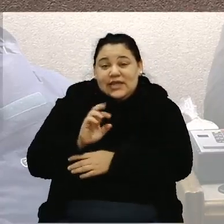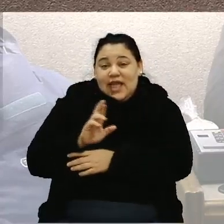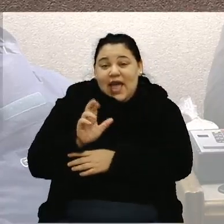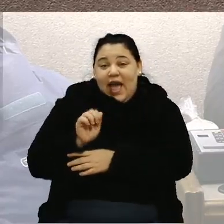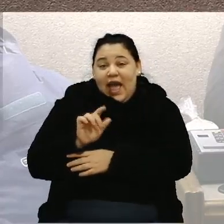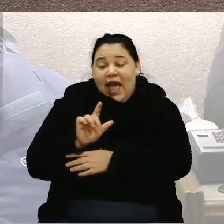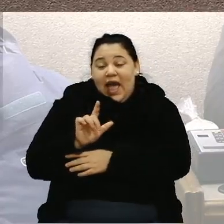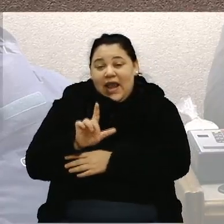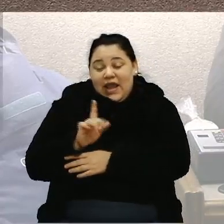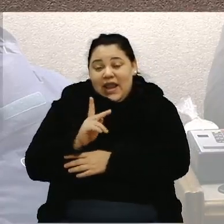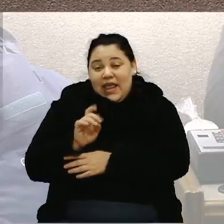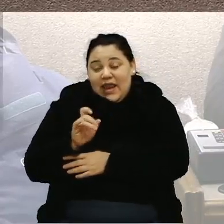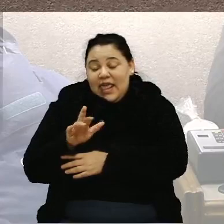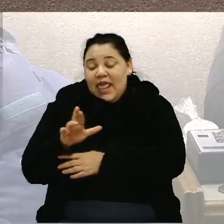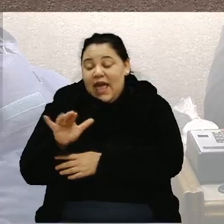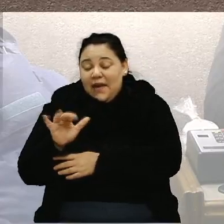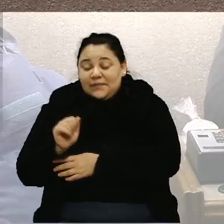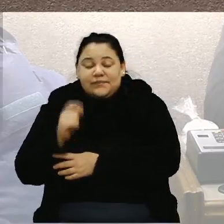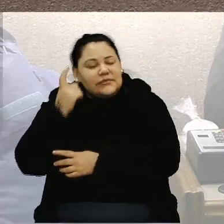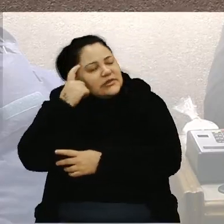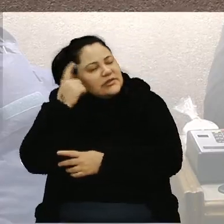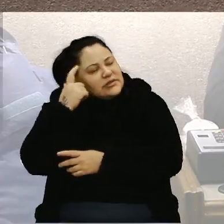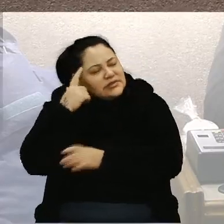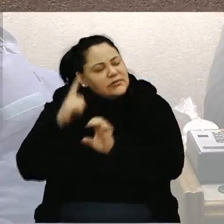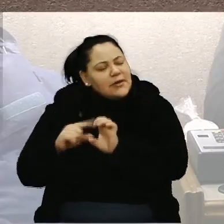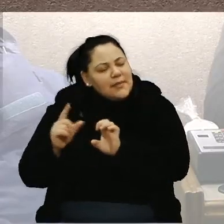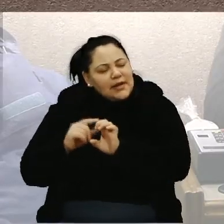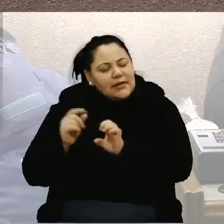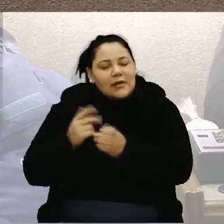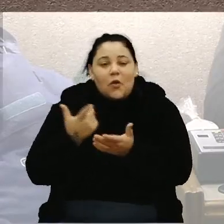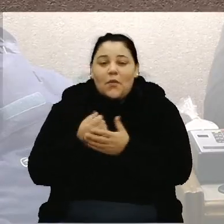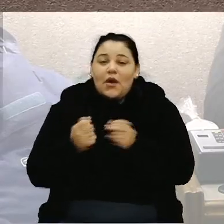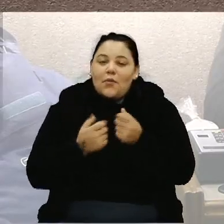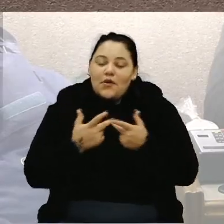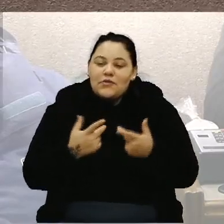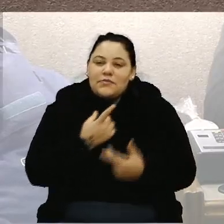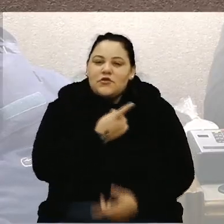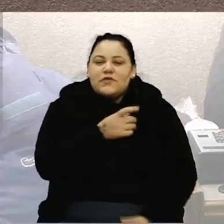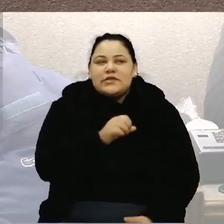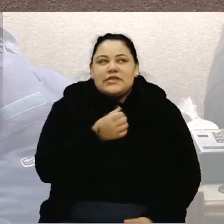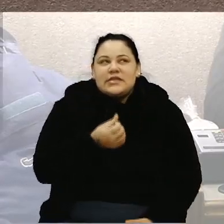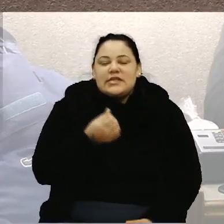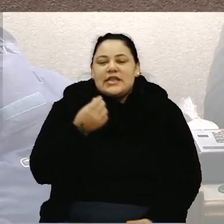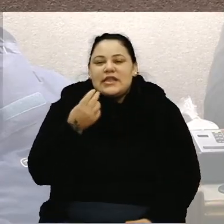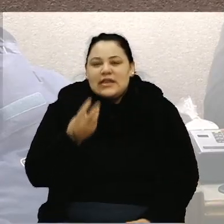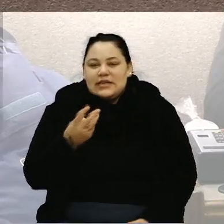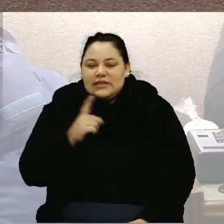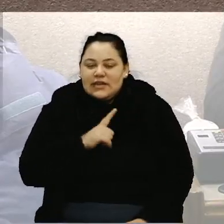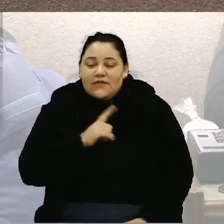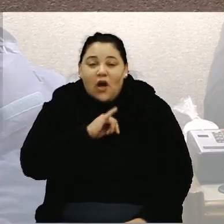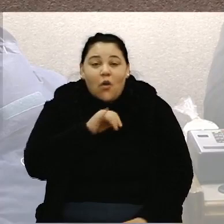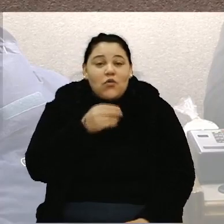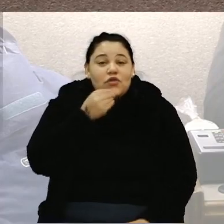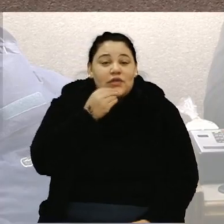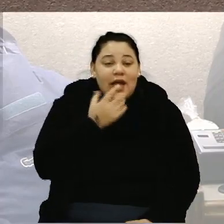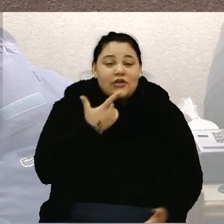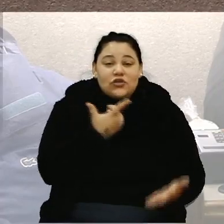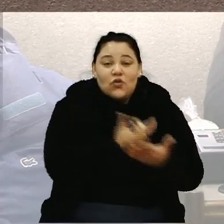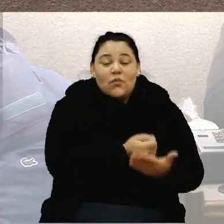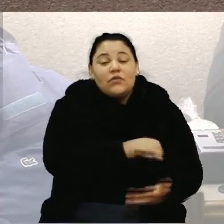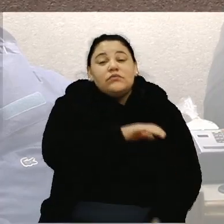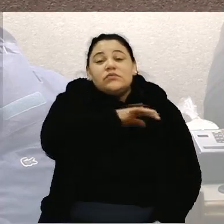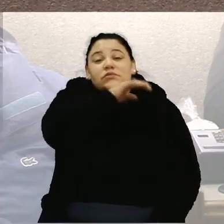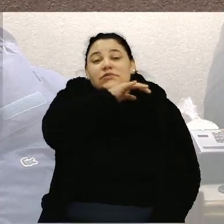próprio sustento, em 1963 teve a oportunidade e adquiriu o terreno em São Gotardo,